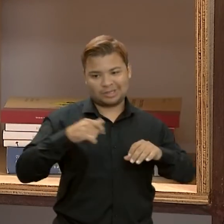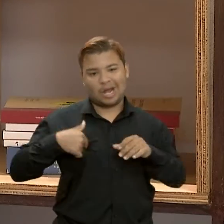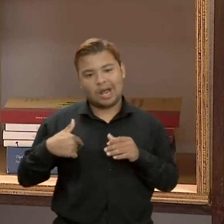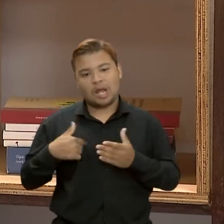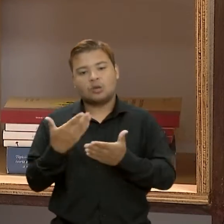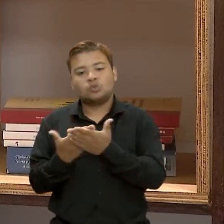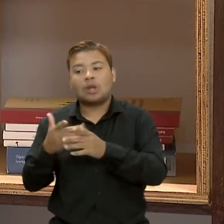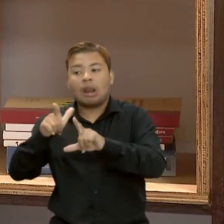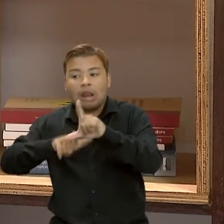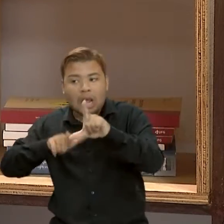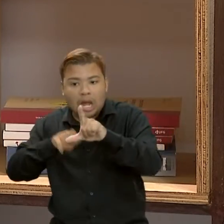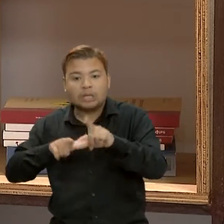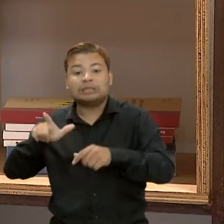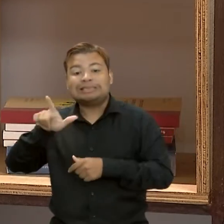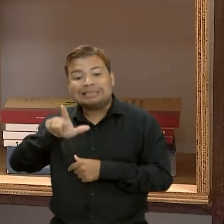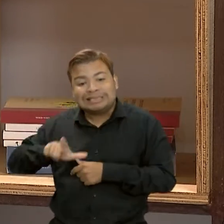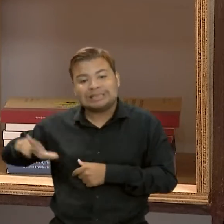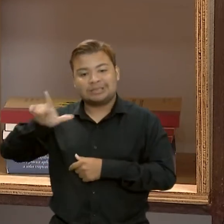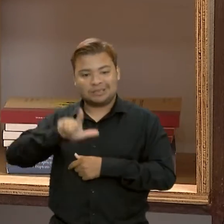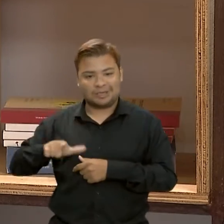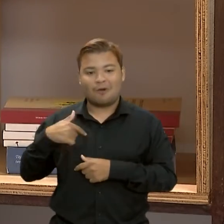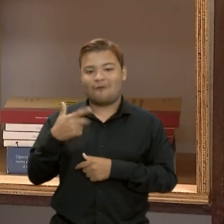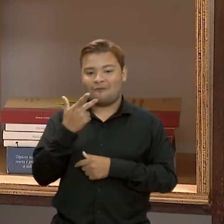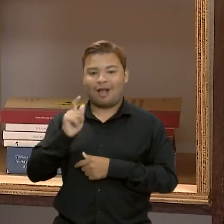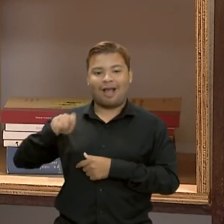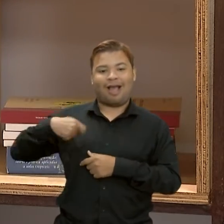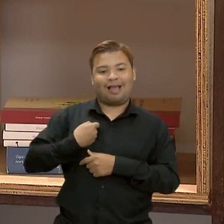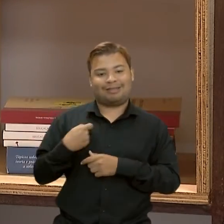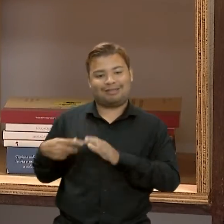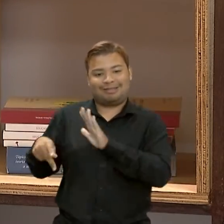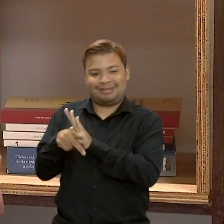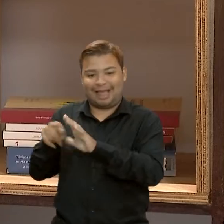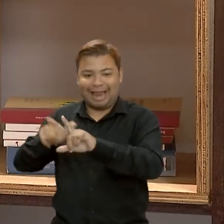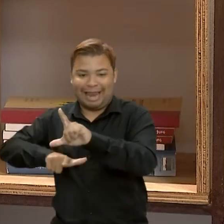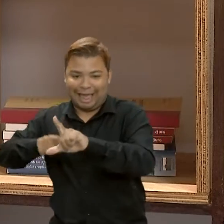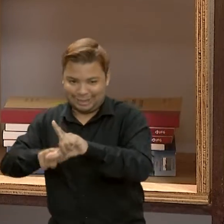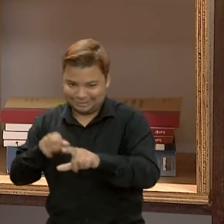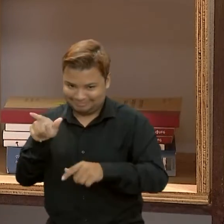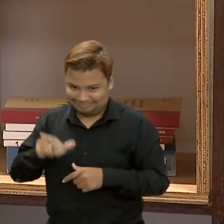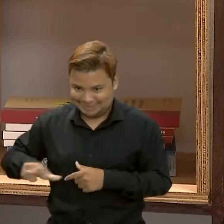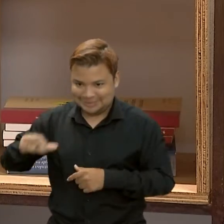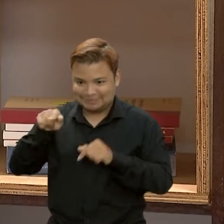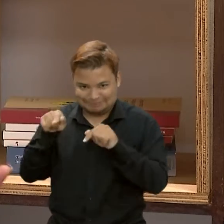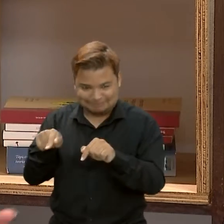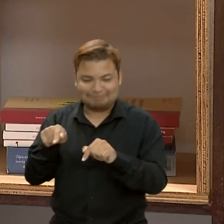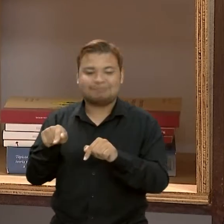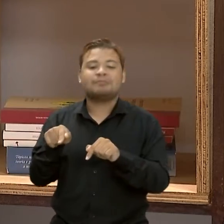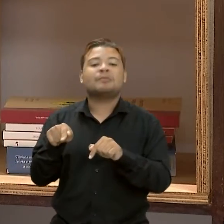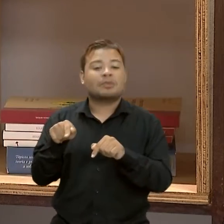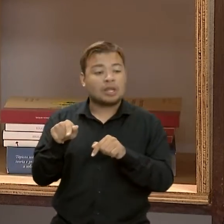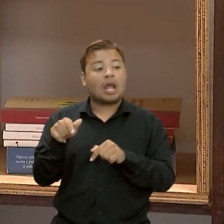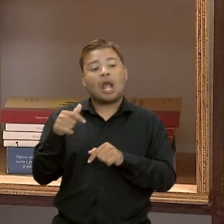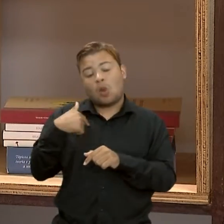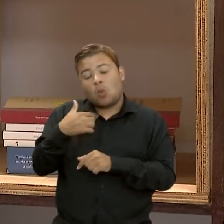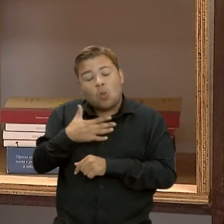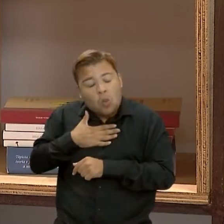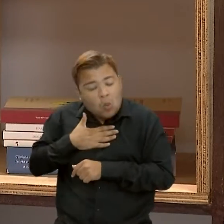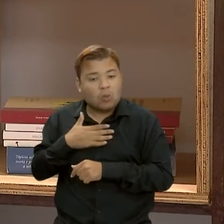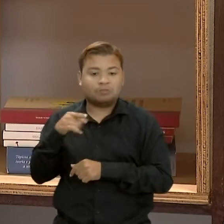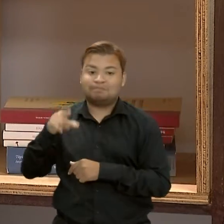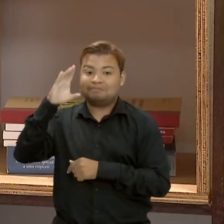eu sou da literatura, eu falo mas essa paixão pela literatura e sobretudo pela literatura